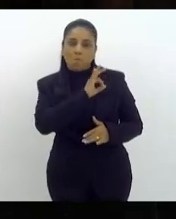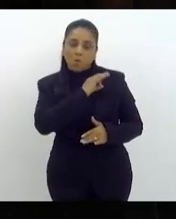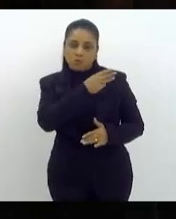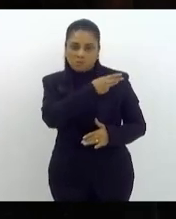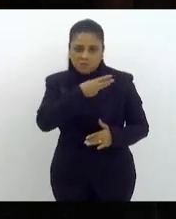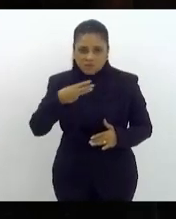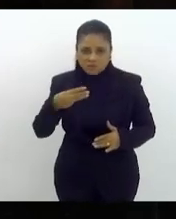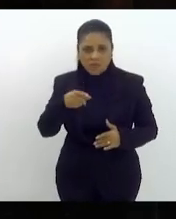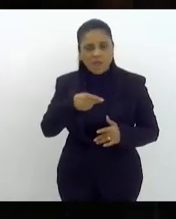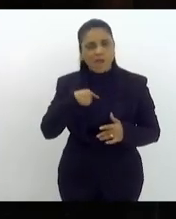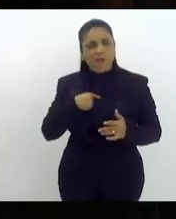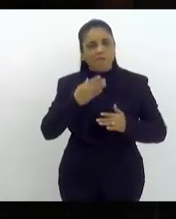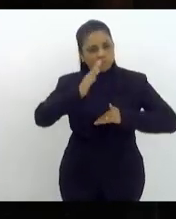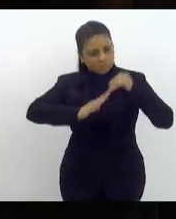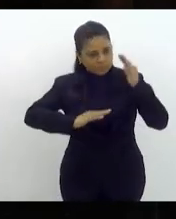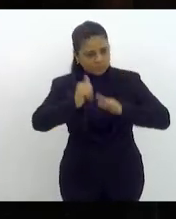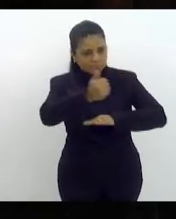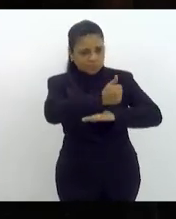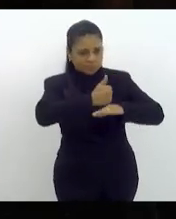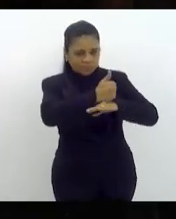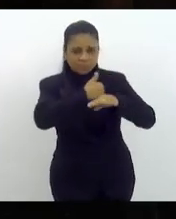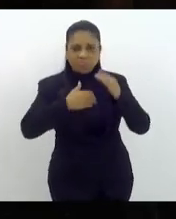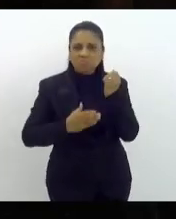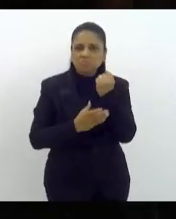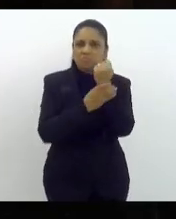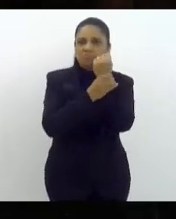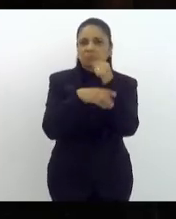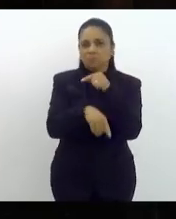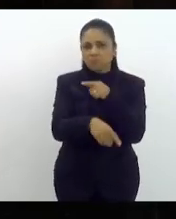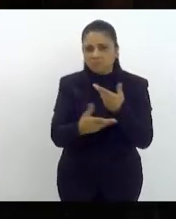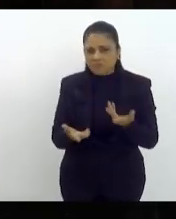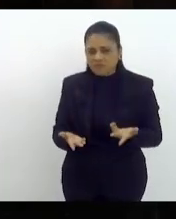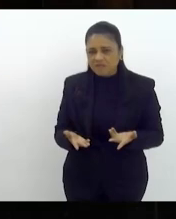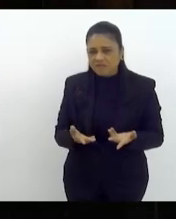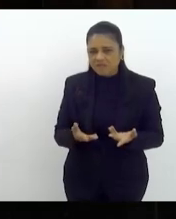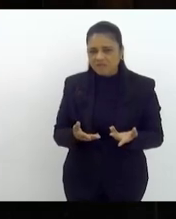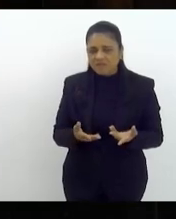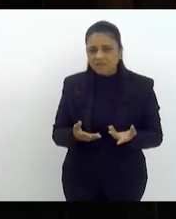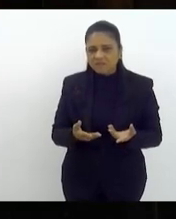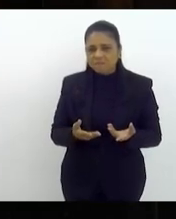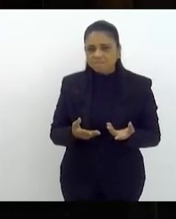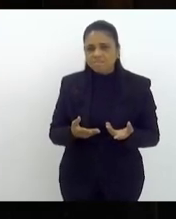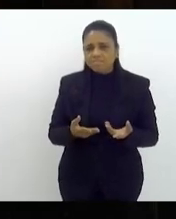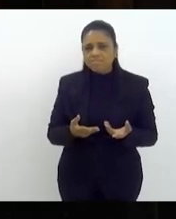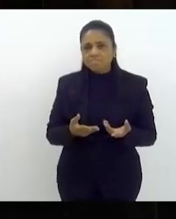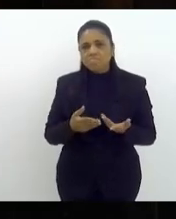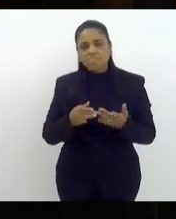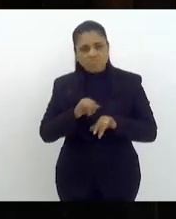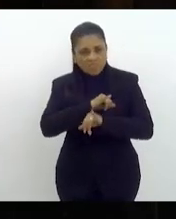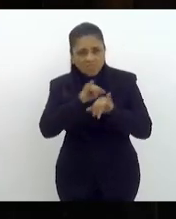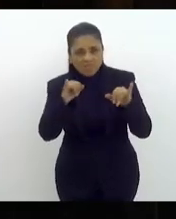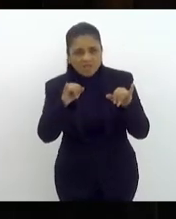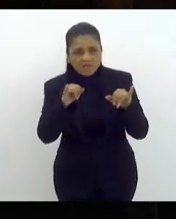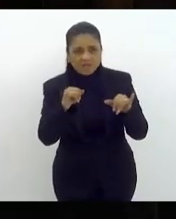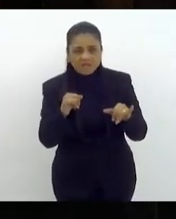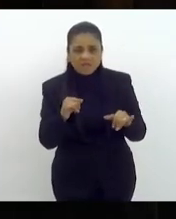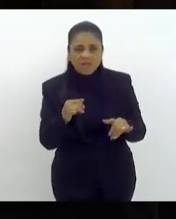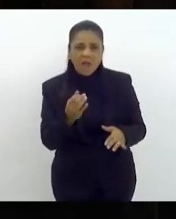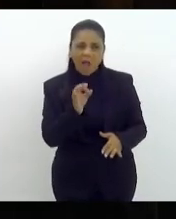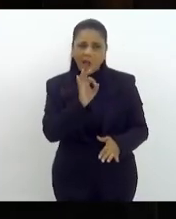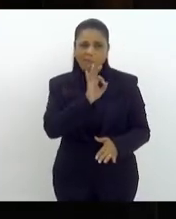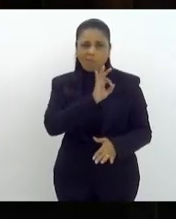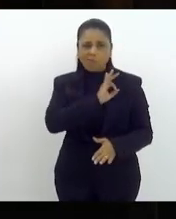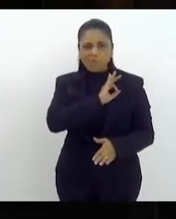carreira duradoura uma carreira segura e não podemos dizer com isso que essa polícia